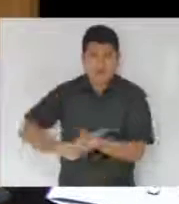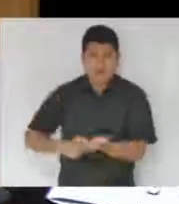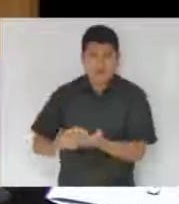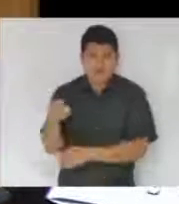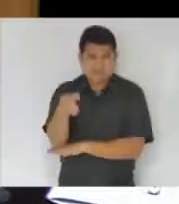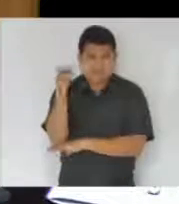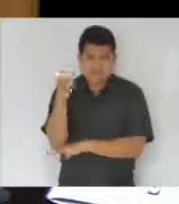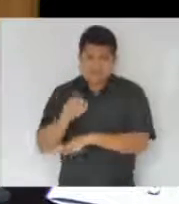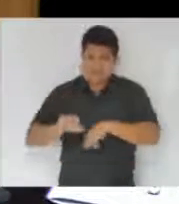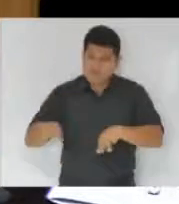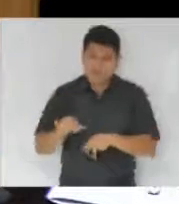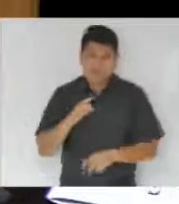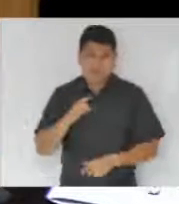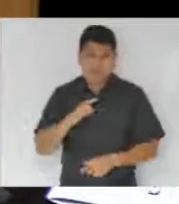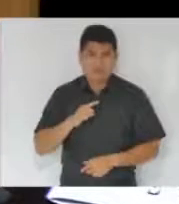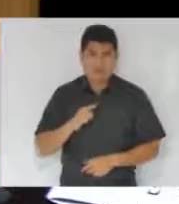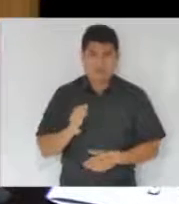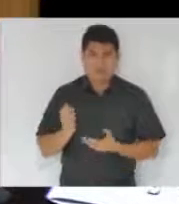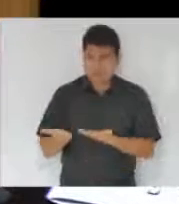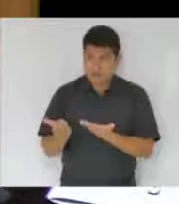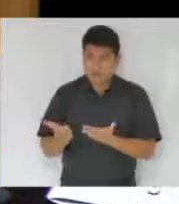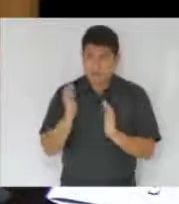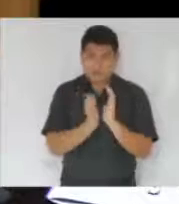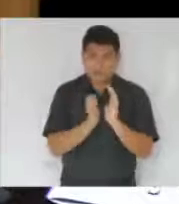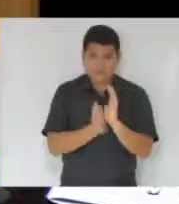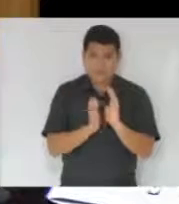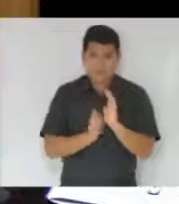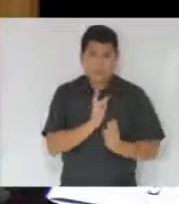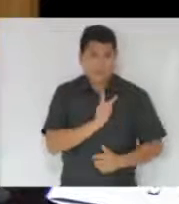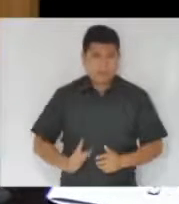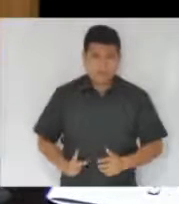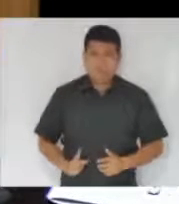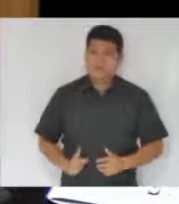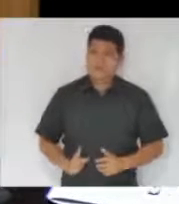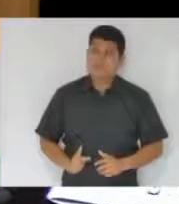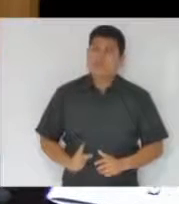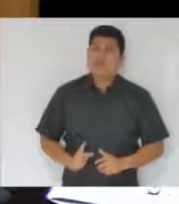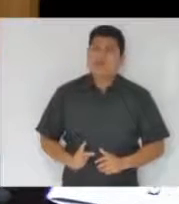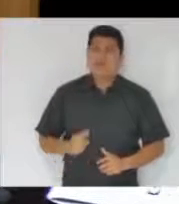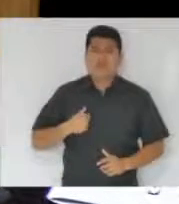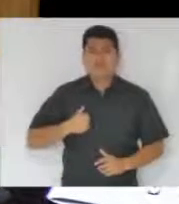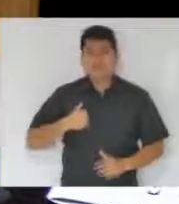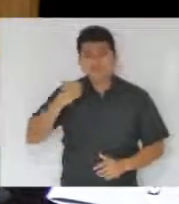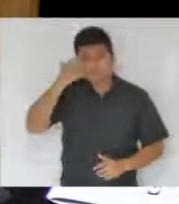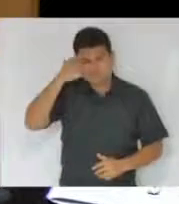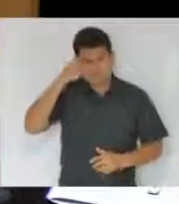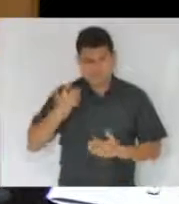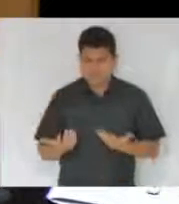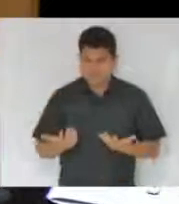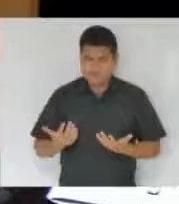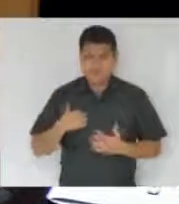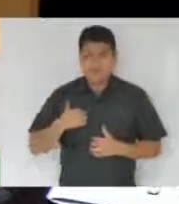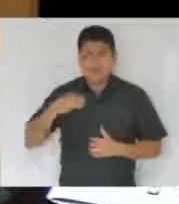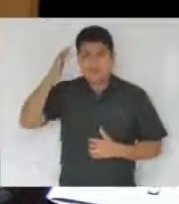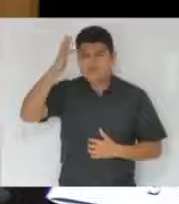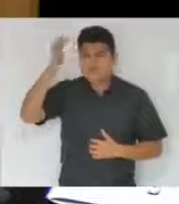presidente do partido, deputado Milton Alves, me dá um nó na cabeça porque qual é o discurso da nova